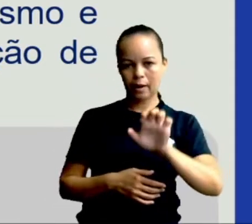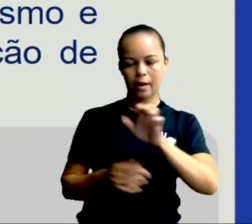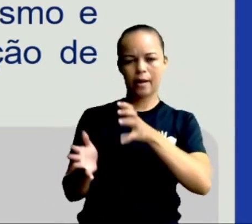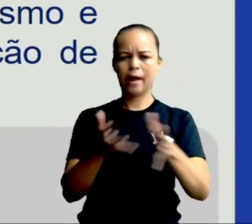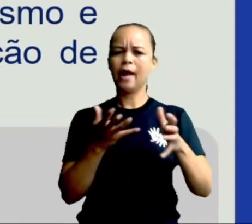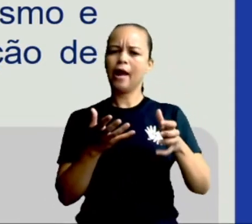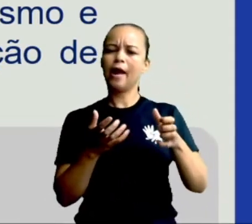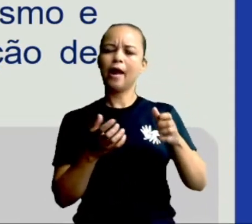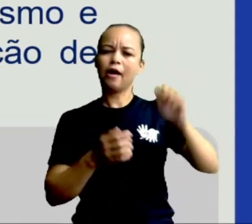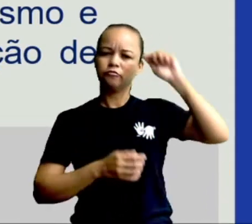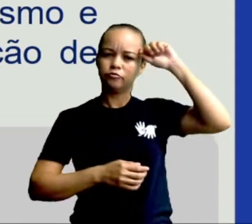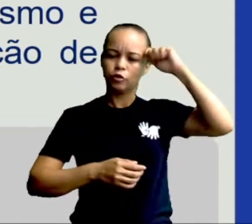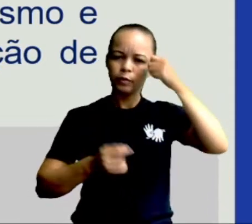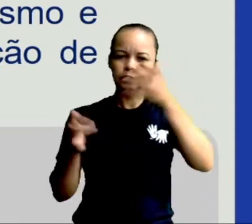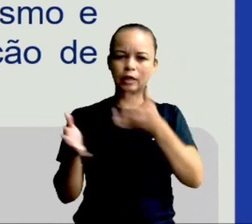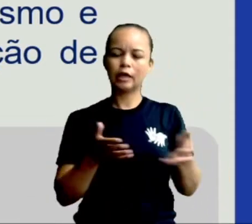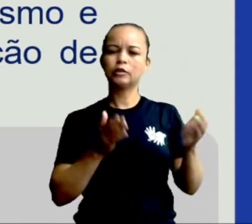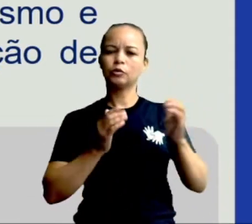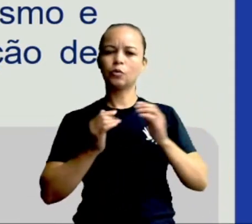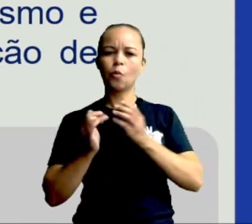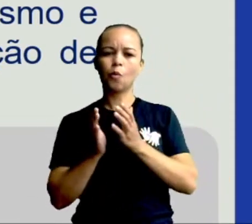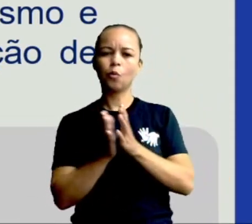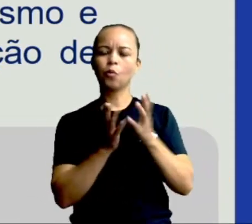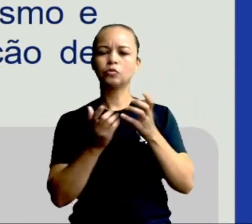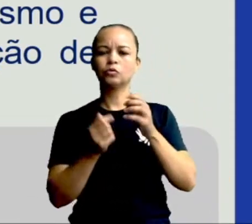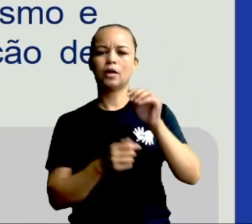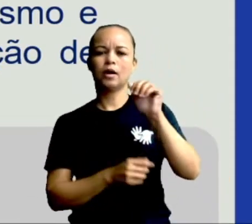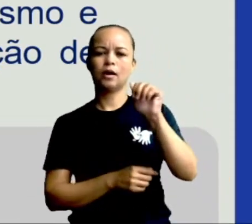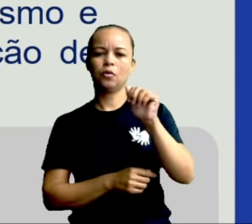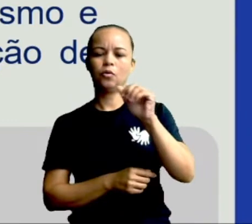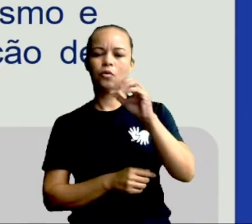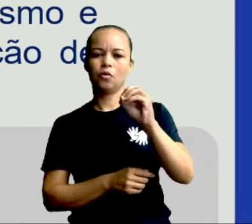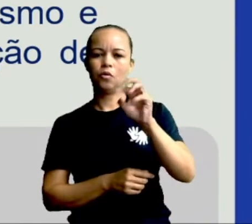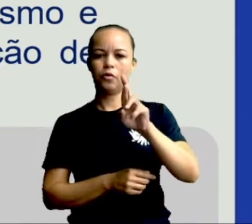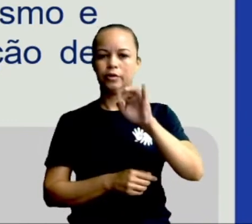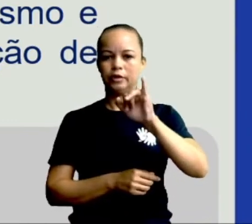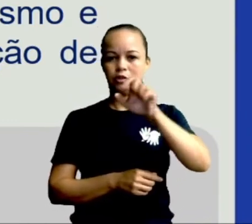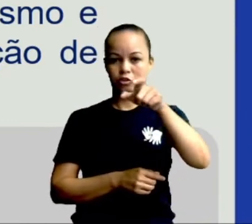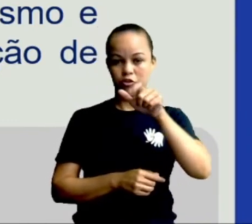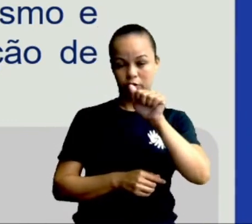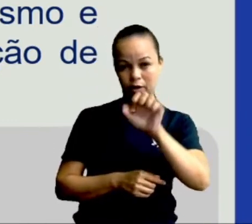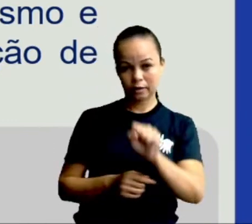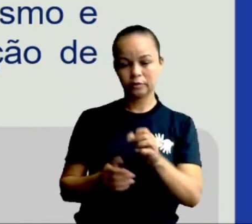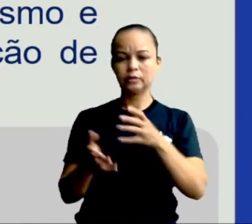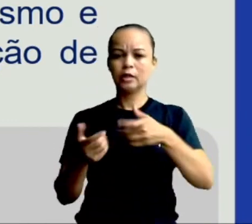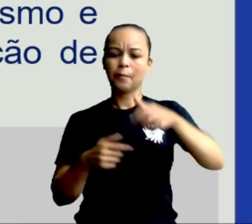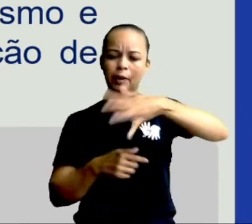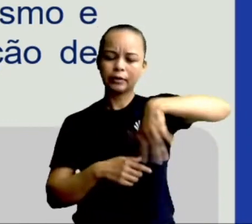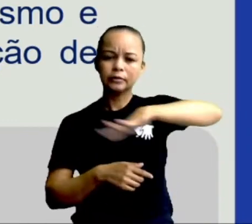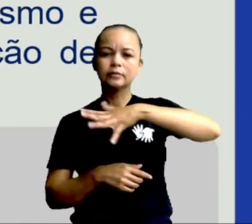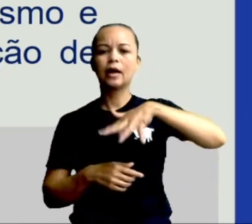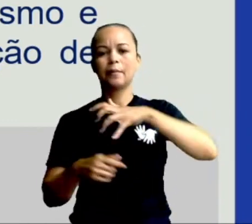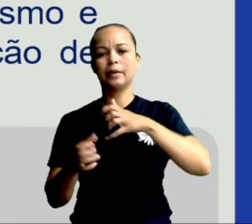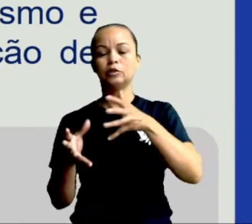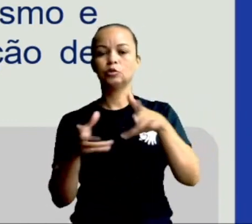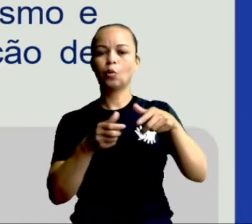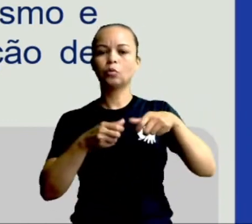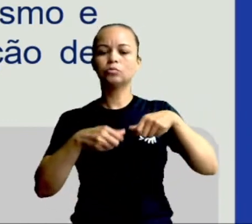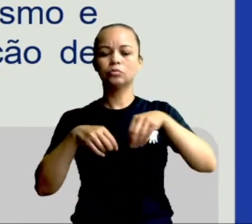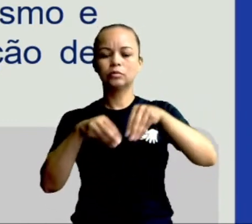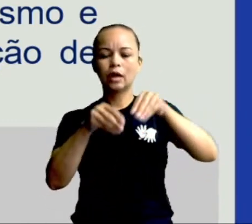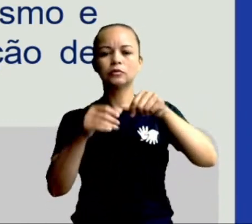afro-brasileira que é baseada no culto aos orixás, praticada atualmente em todo o território. E a